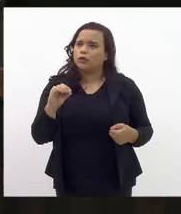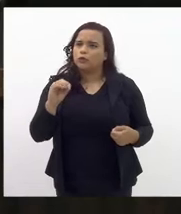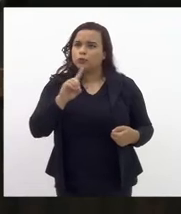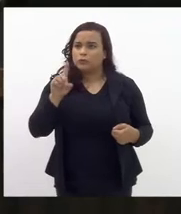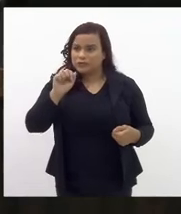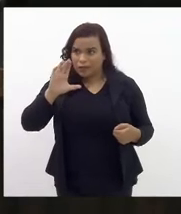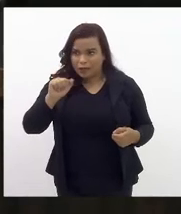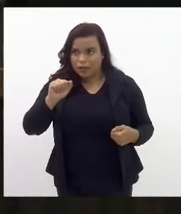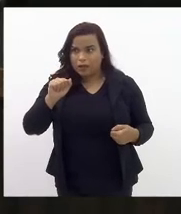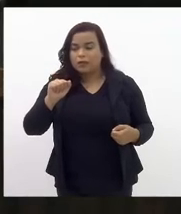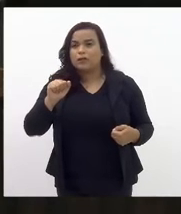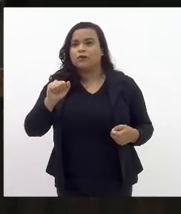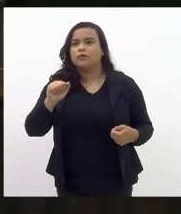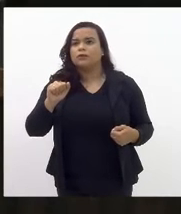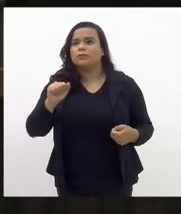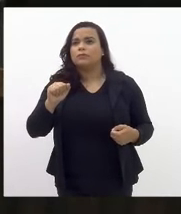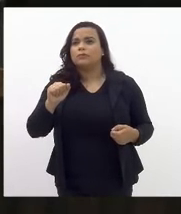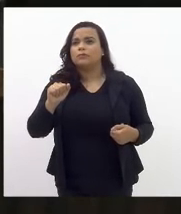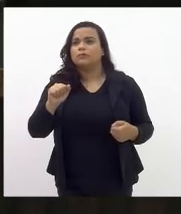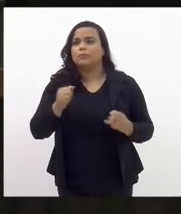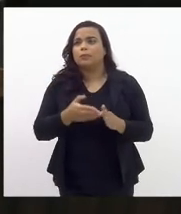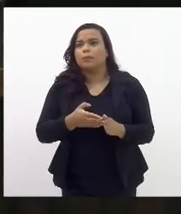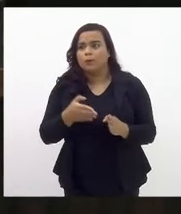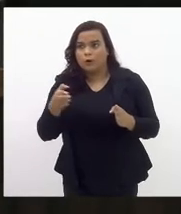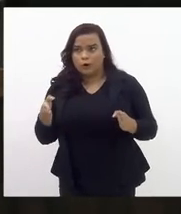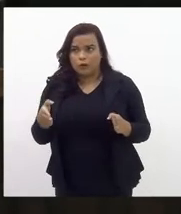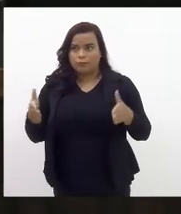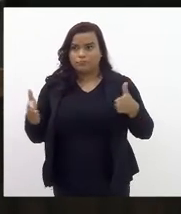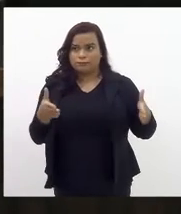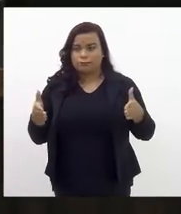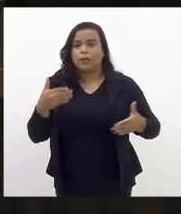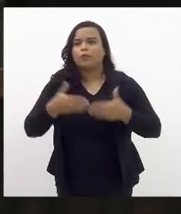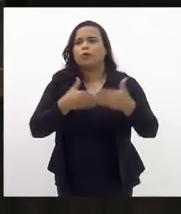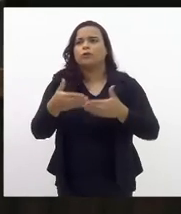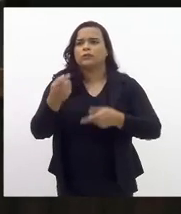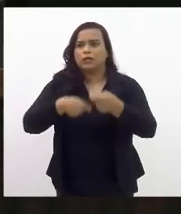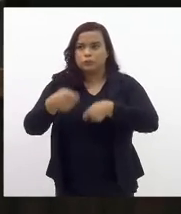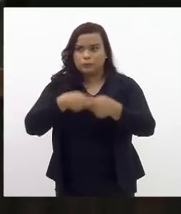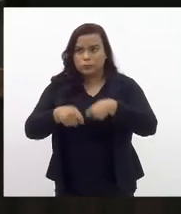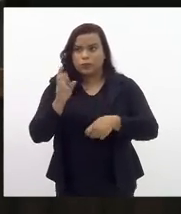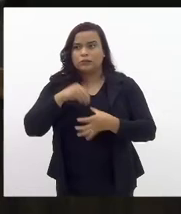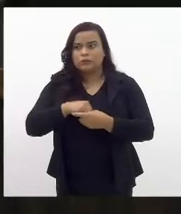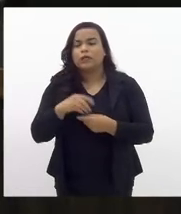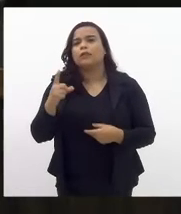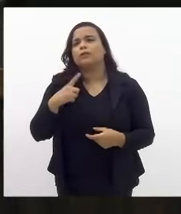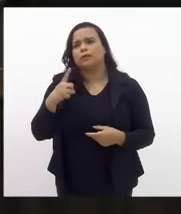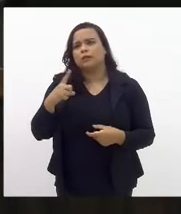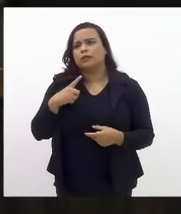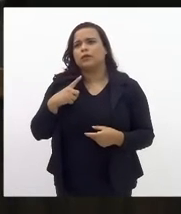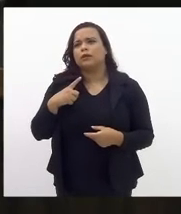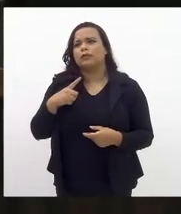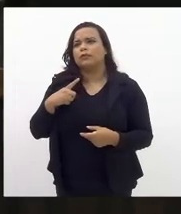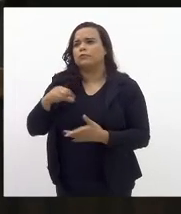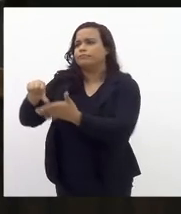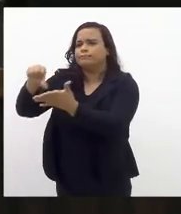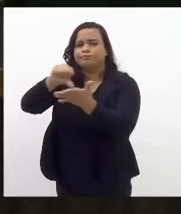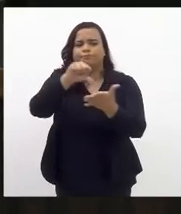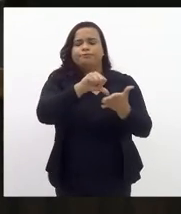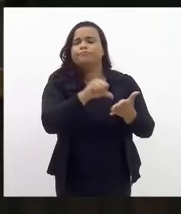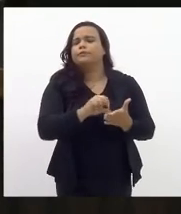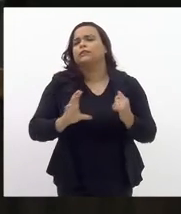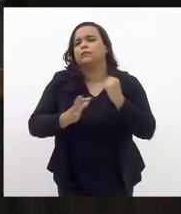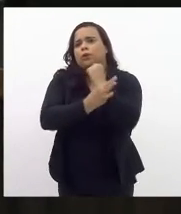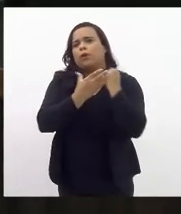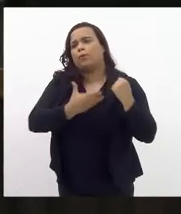sobre a prorrogação de prazos dos processos administrativos instaurados nos órgãos de segurança pública do